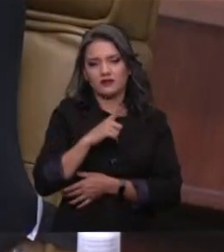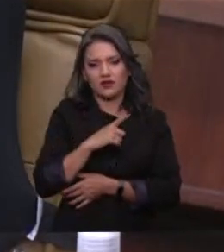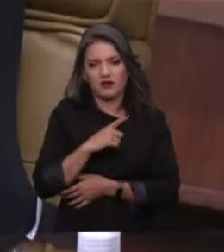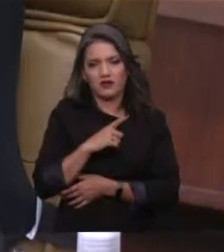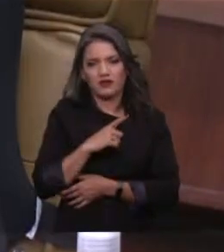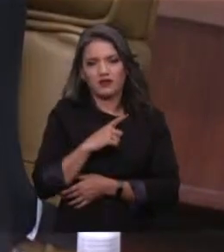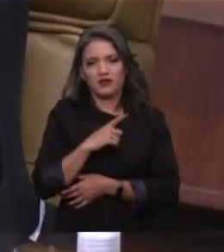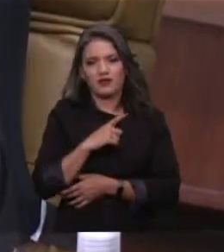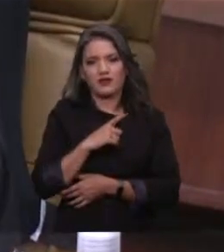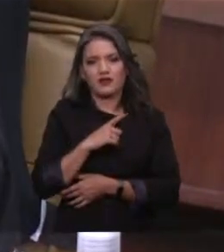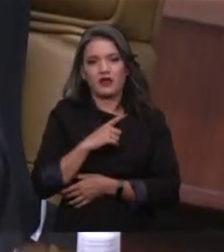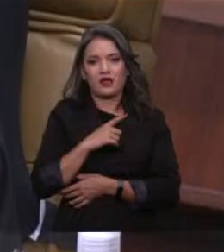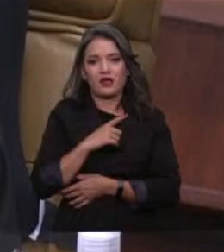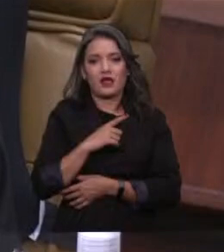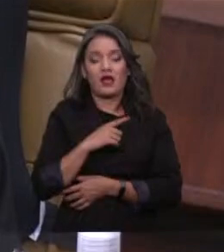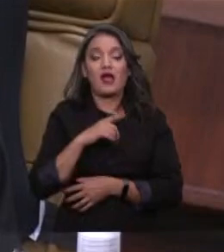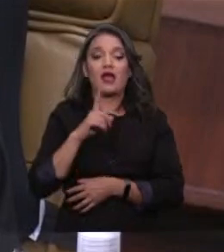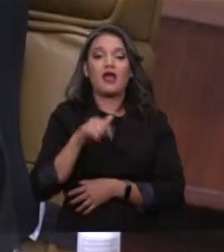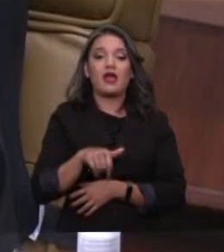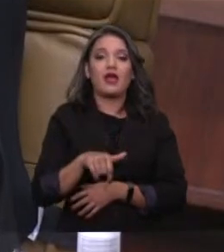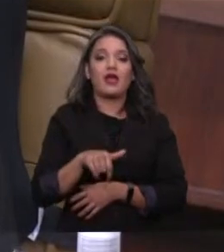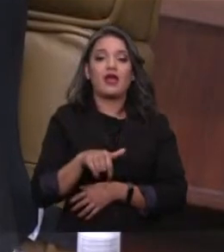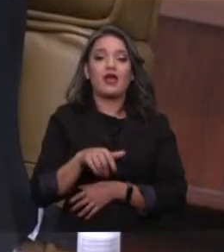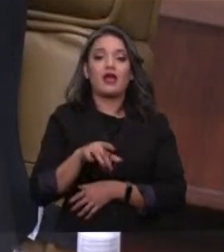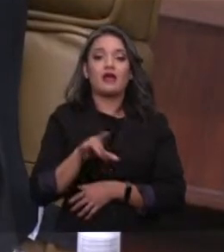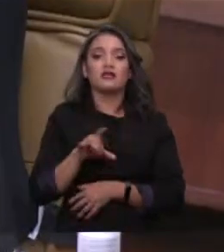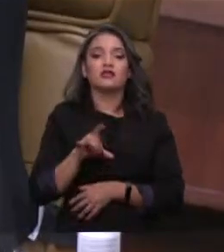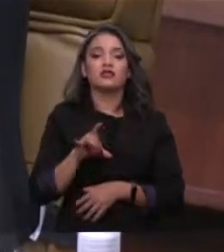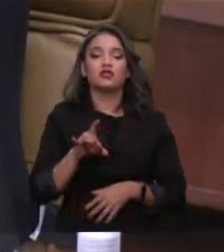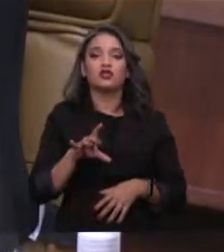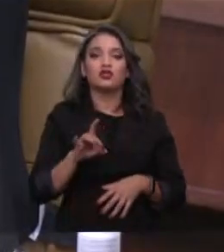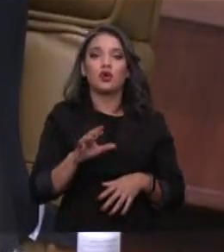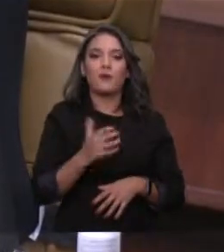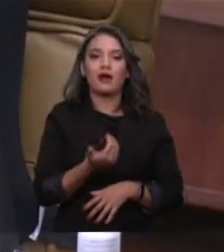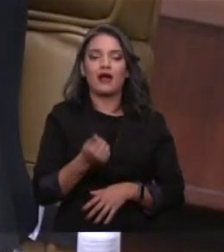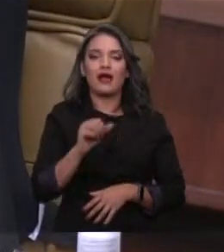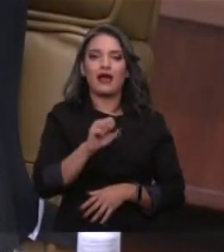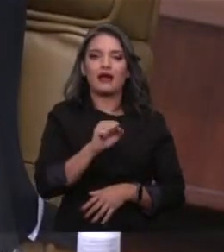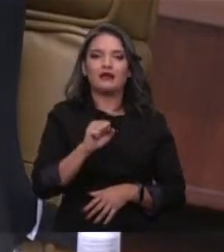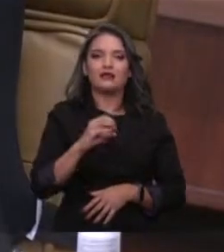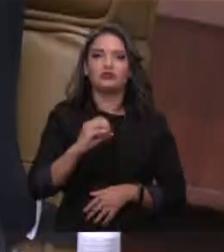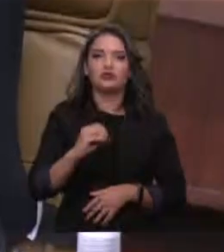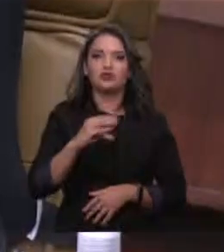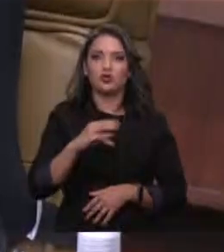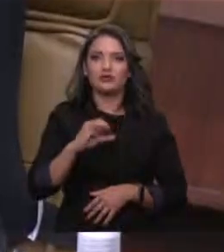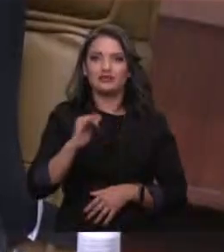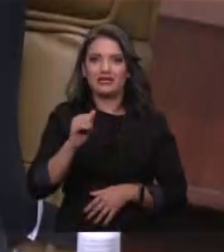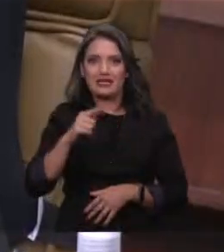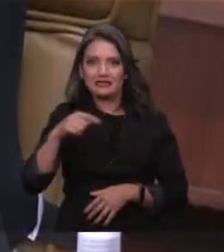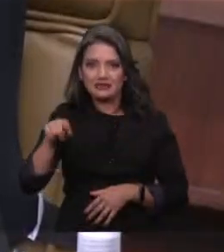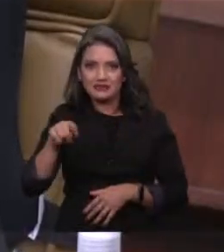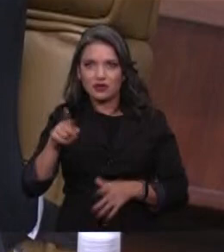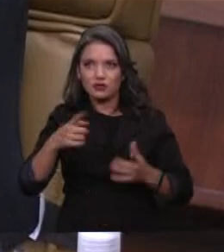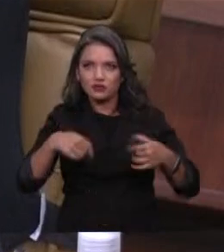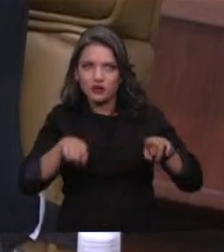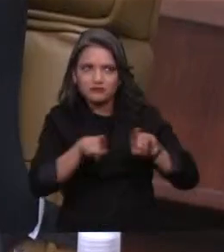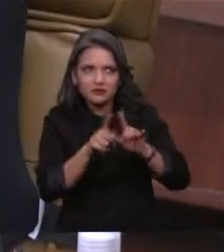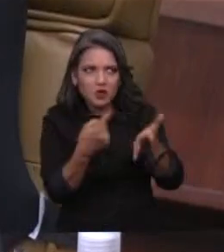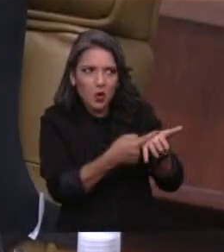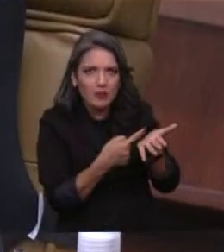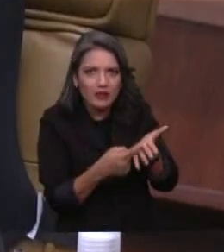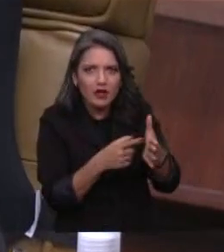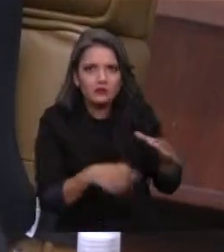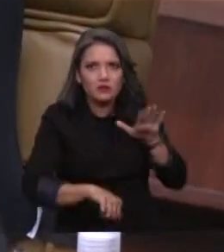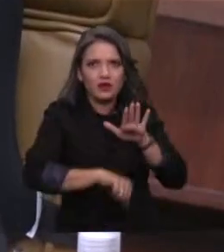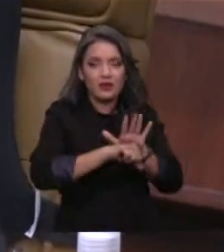se trata de uma associação criminosa e não de uma organização criminosa. Então, por exemplo, no âmbito da Operação